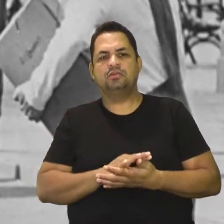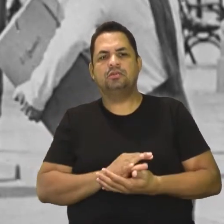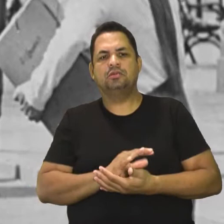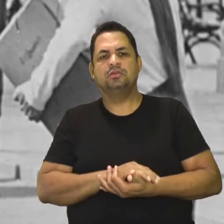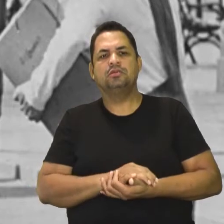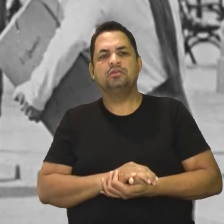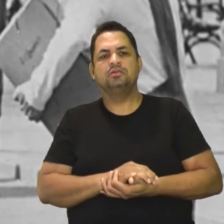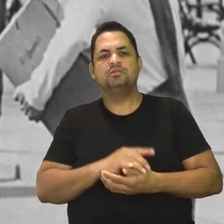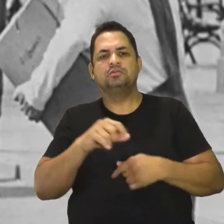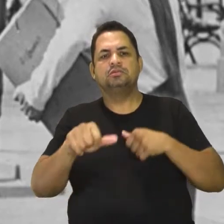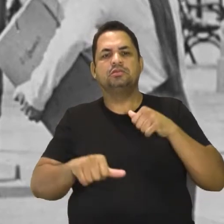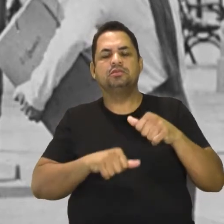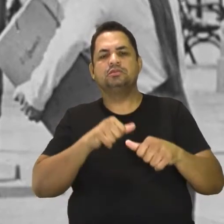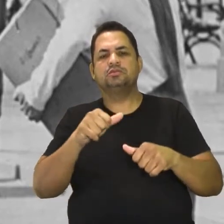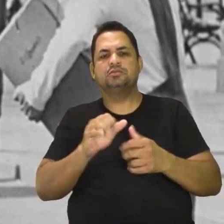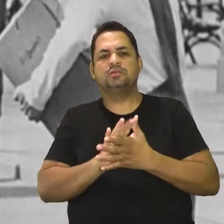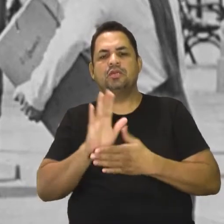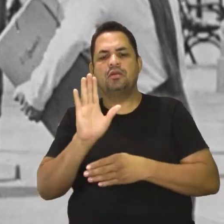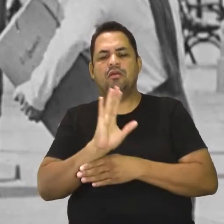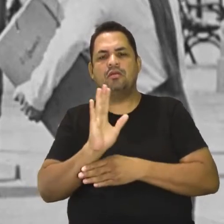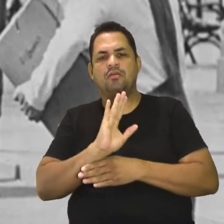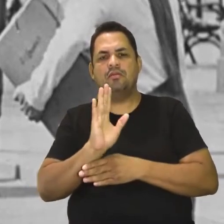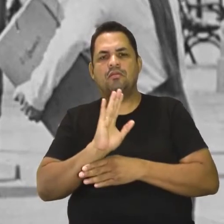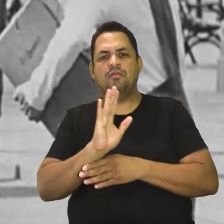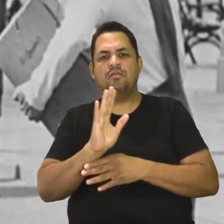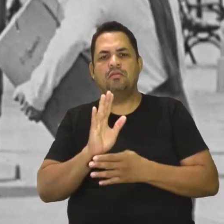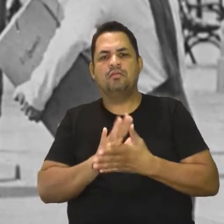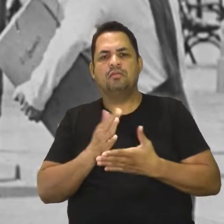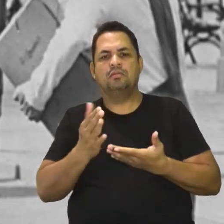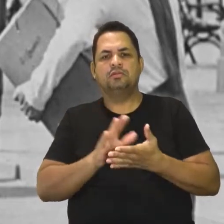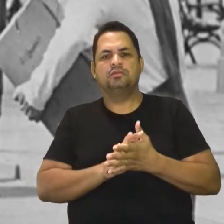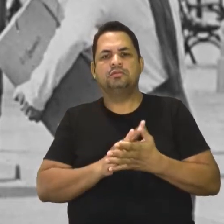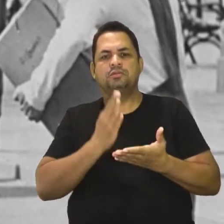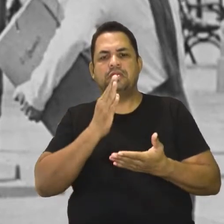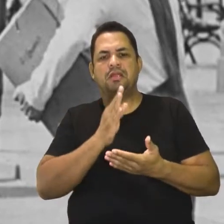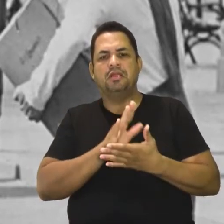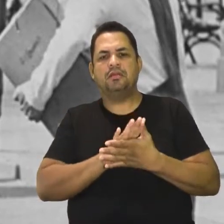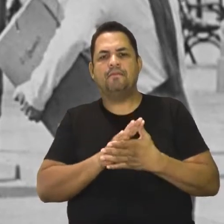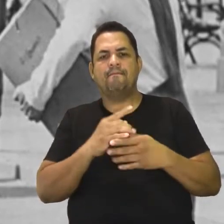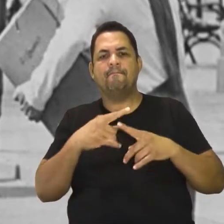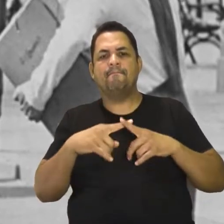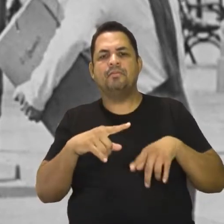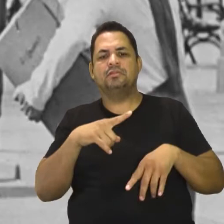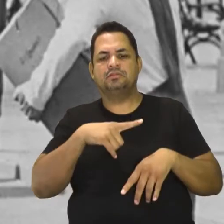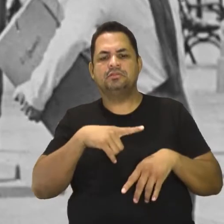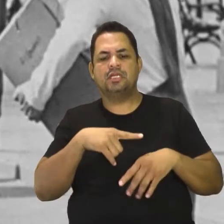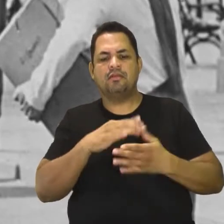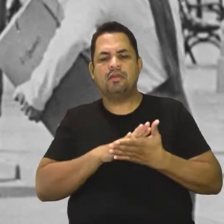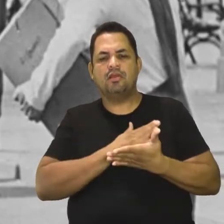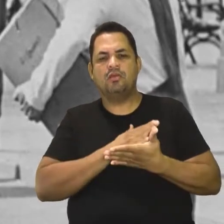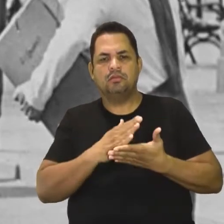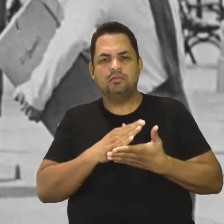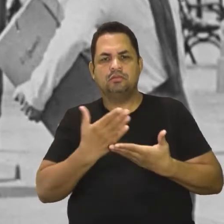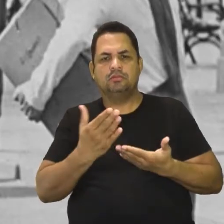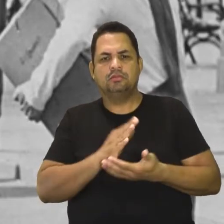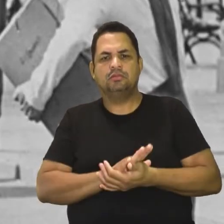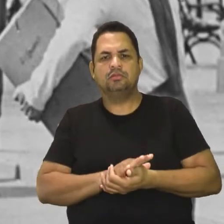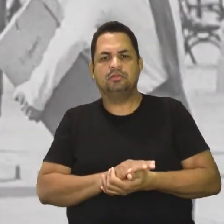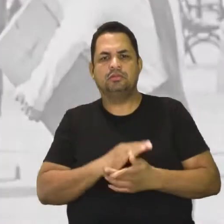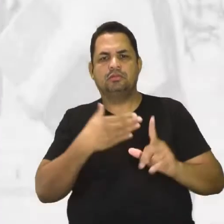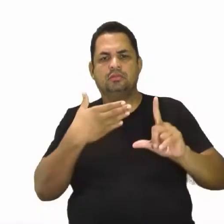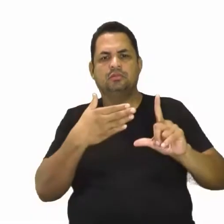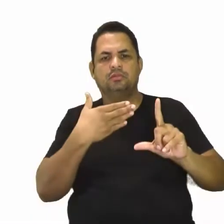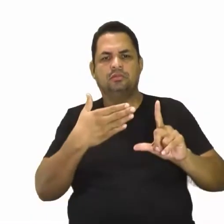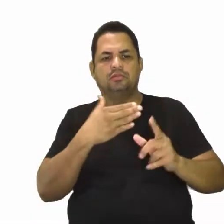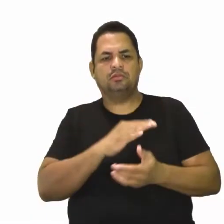virar filme, virou filme agora, o filme estava sendo censurado e tudo, mas parece que vai ter a estreia dele. De quem nós estamos falando? Na tela para